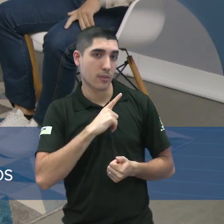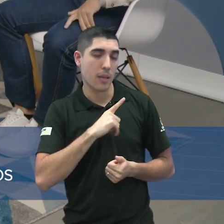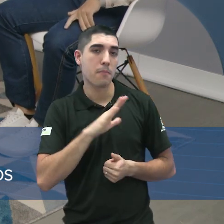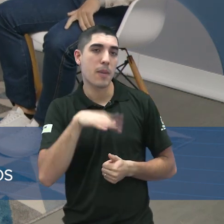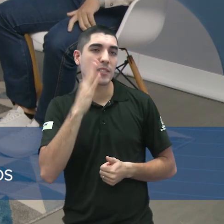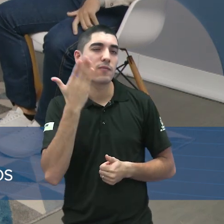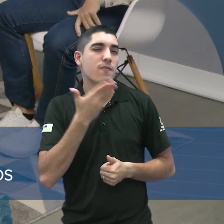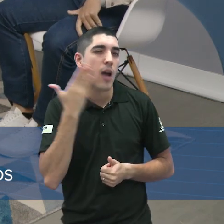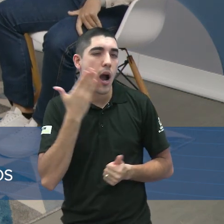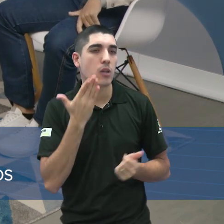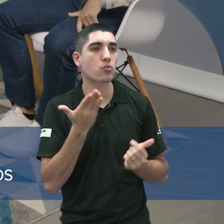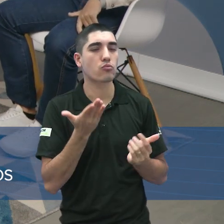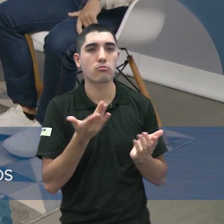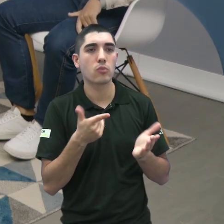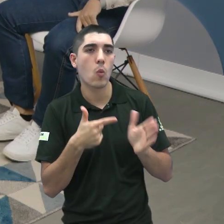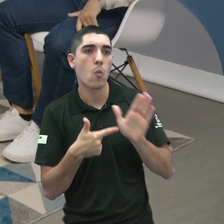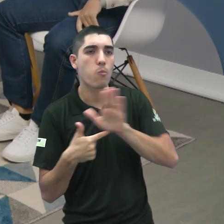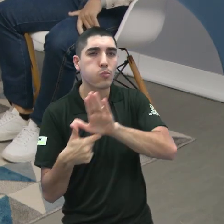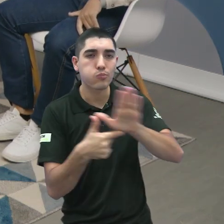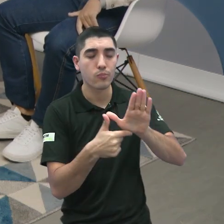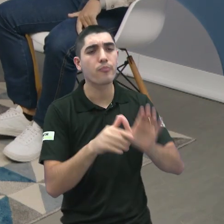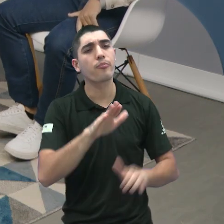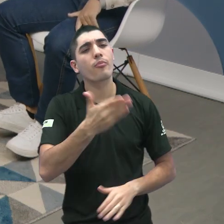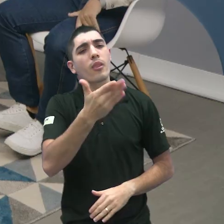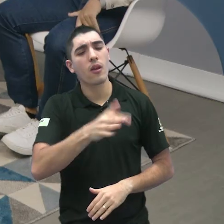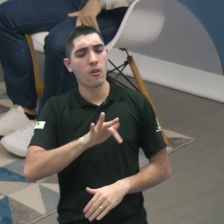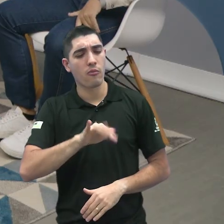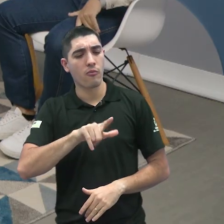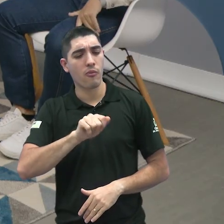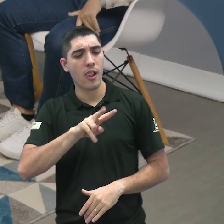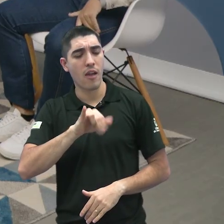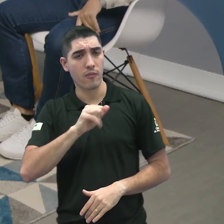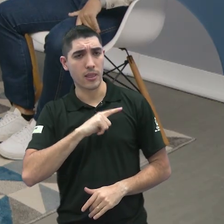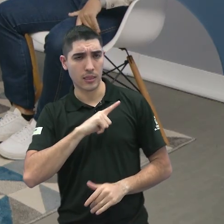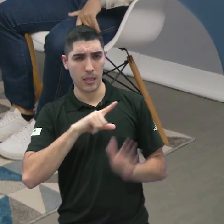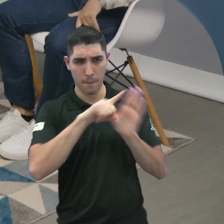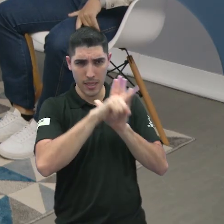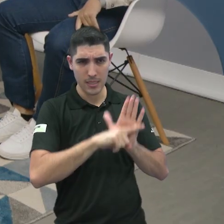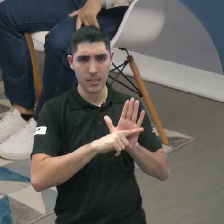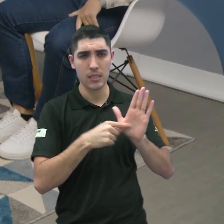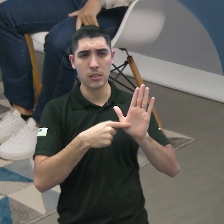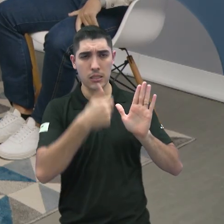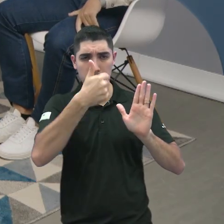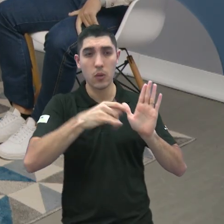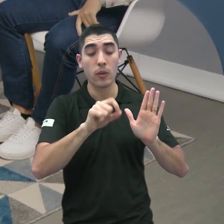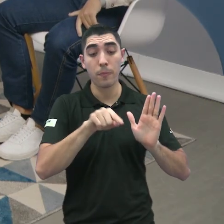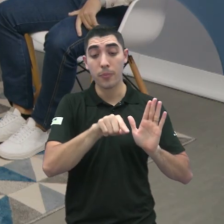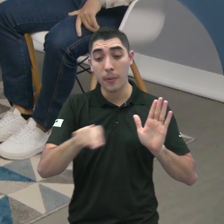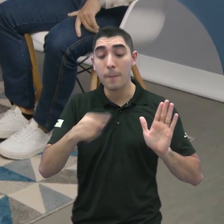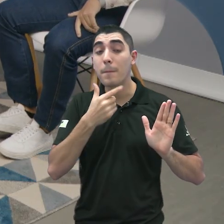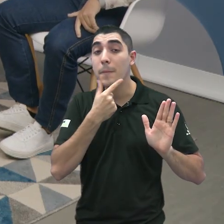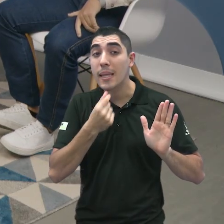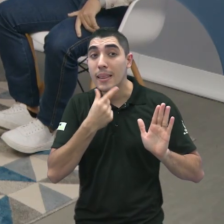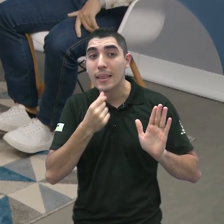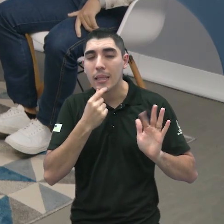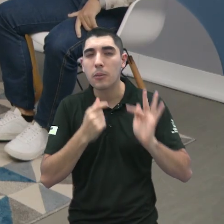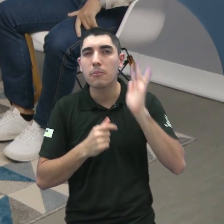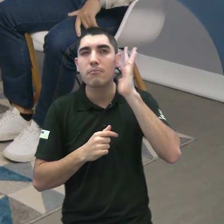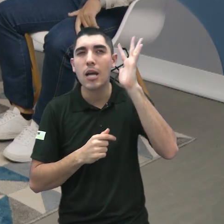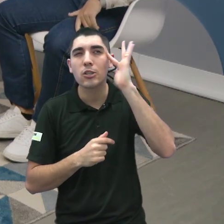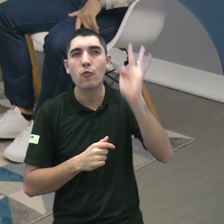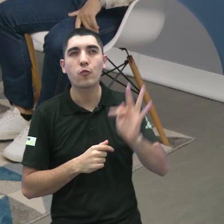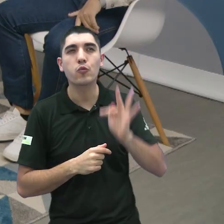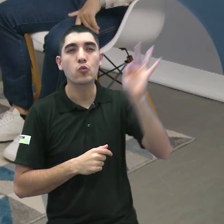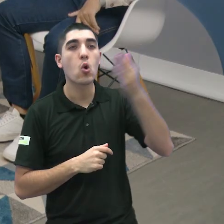né? Flávia, tem uma pesquisa intitulada Meninos Sonhando os Homens do Futuro, que revelou que 6 em